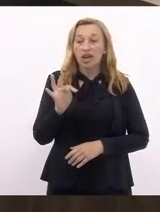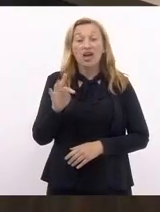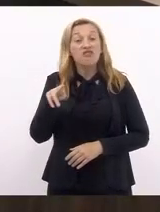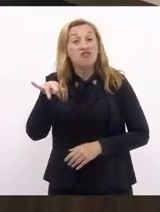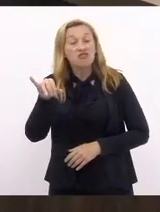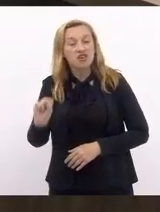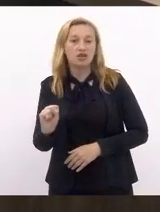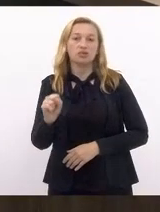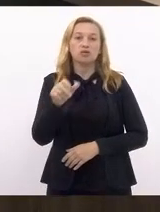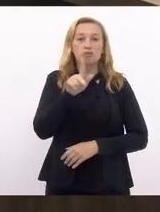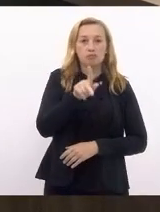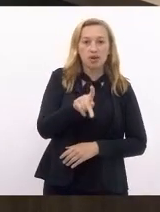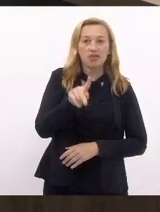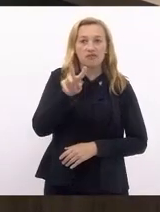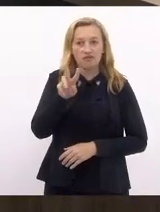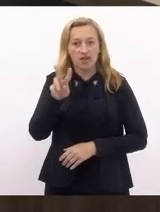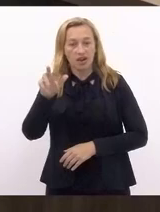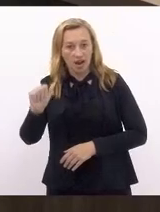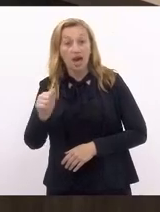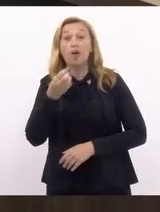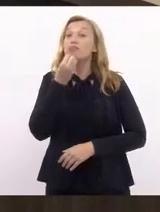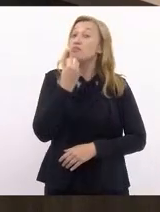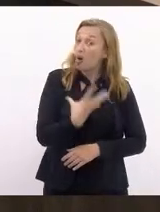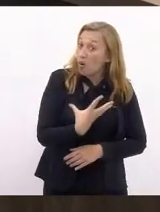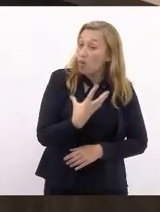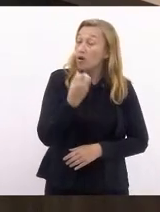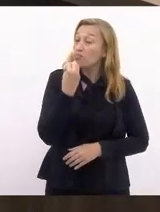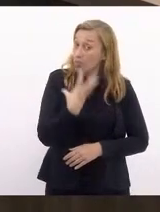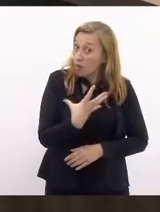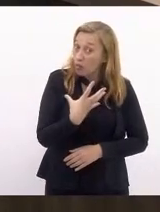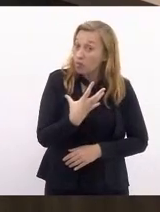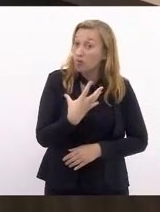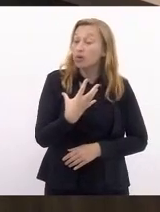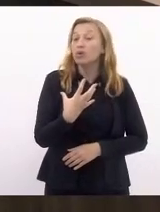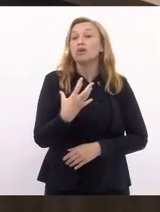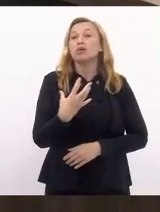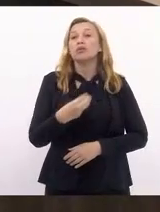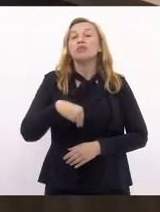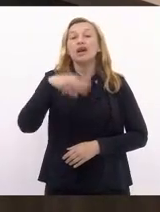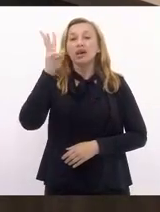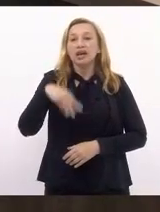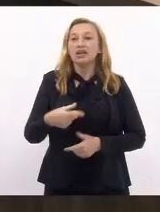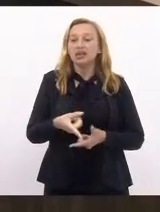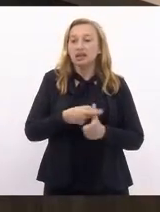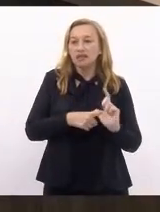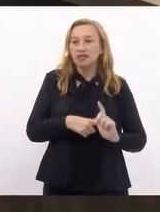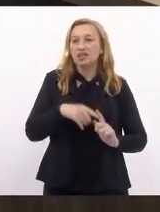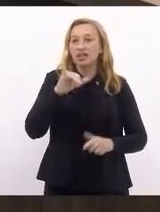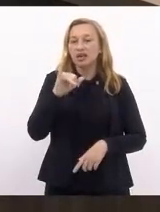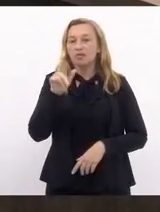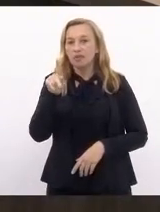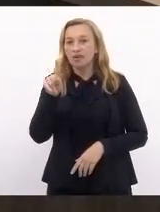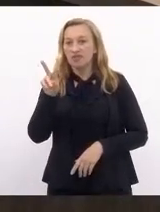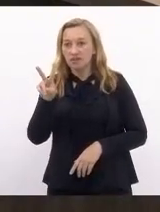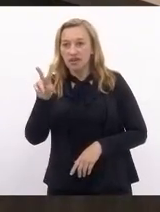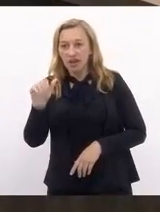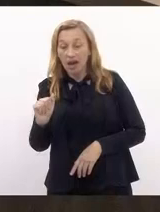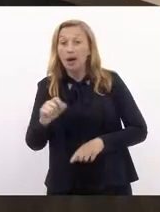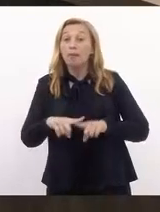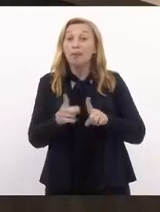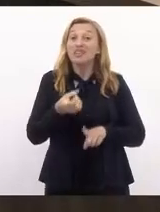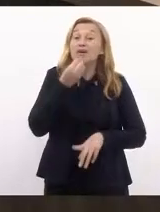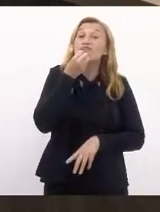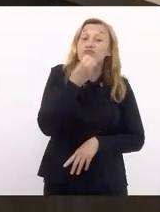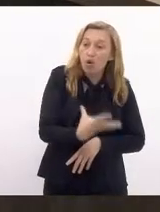IPVA é bom muito bom para quem tá devendo IPVA Mas é